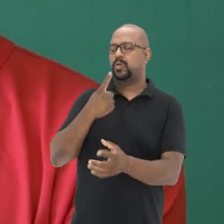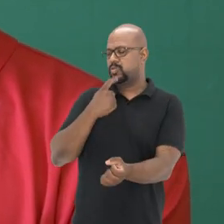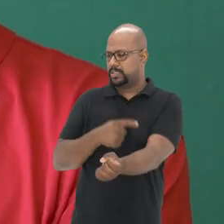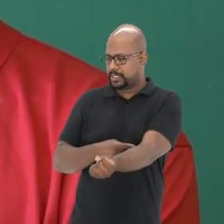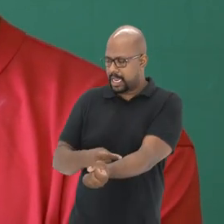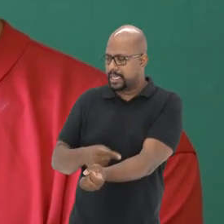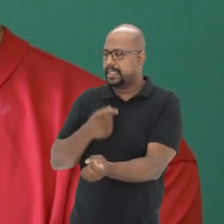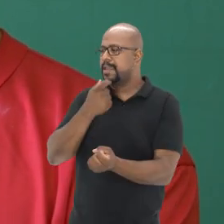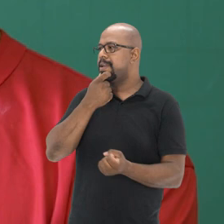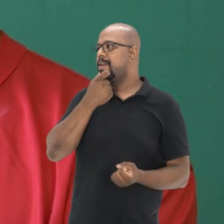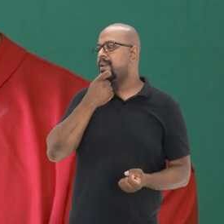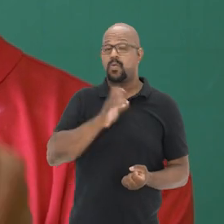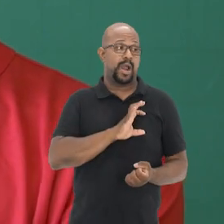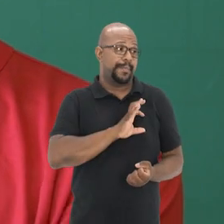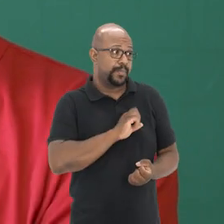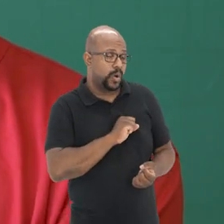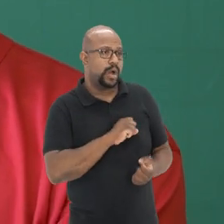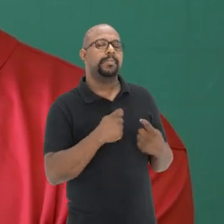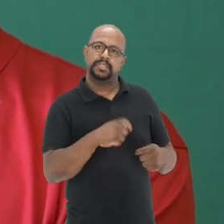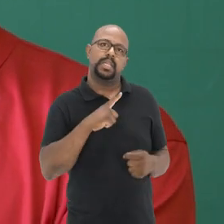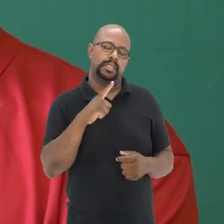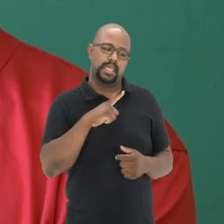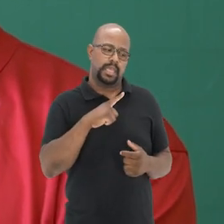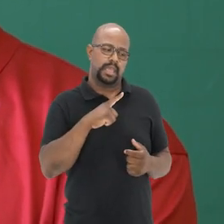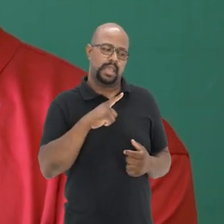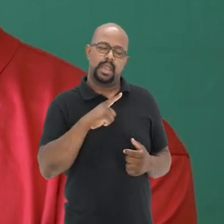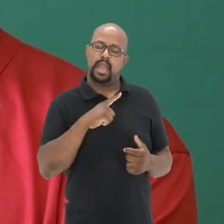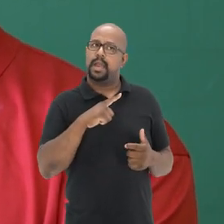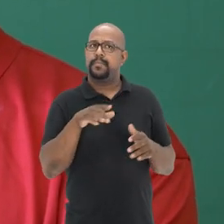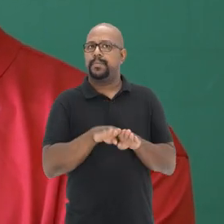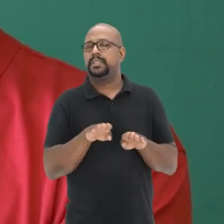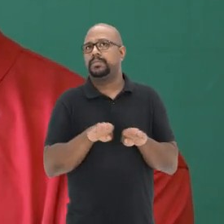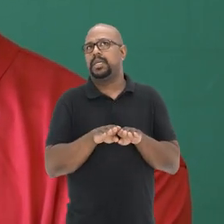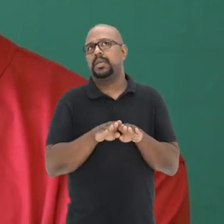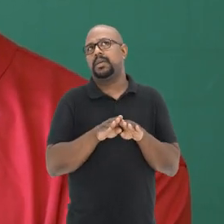o sangue e o amor tem que